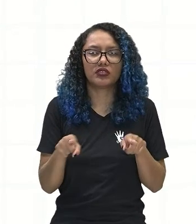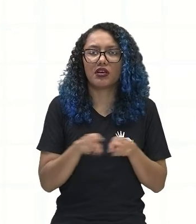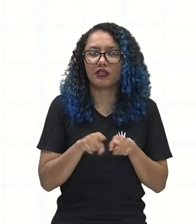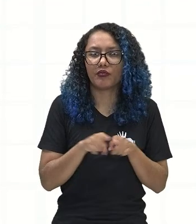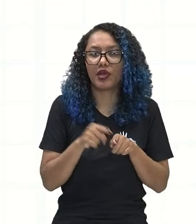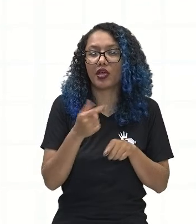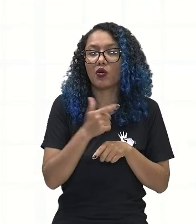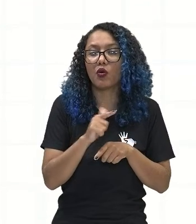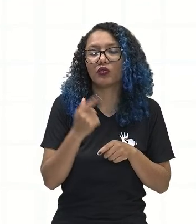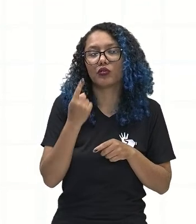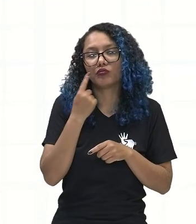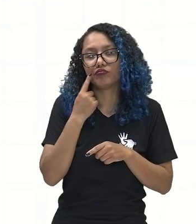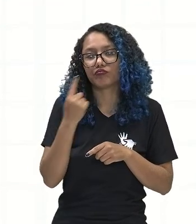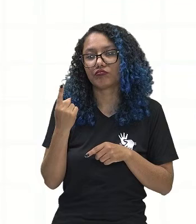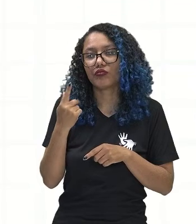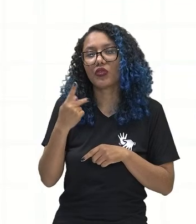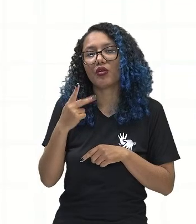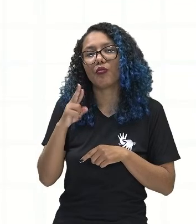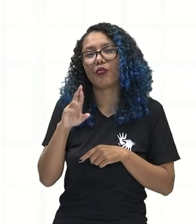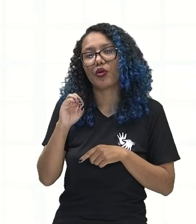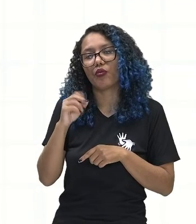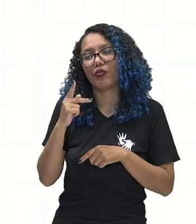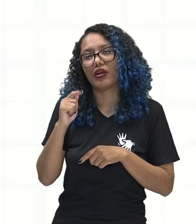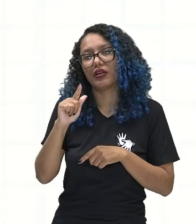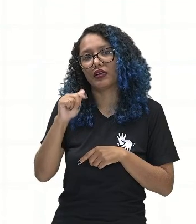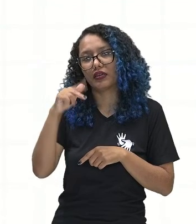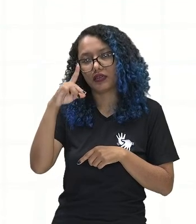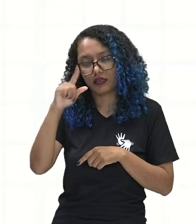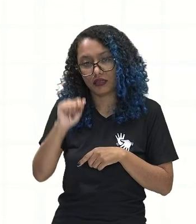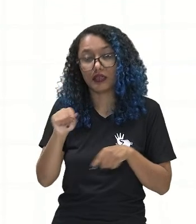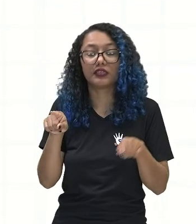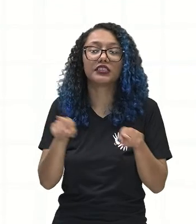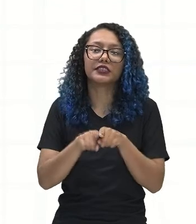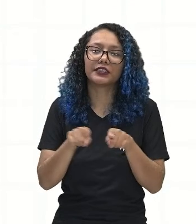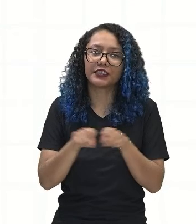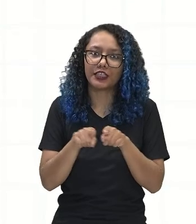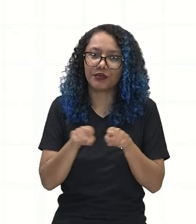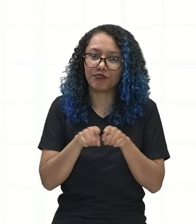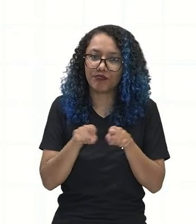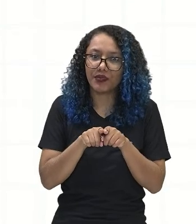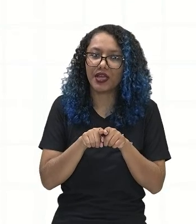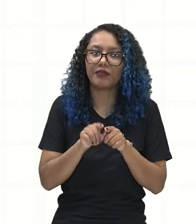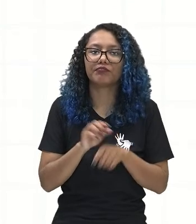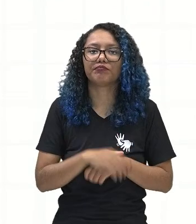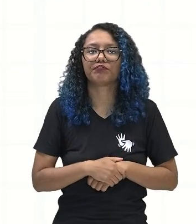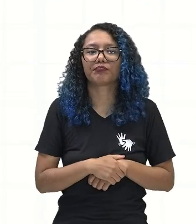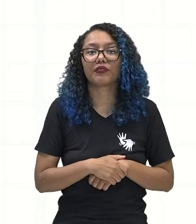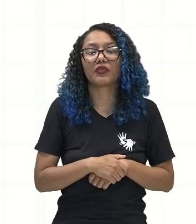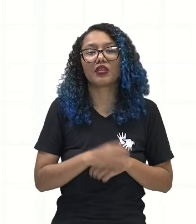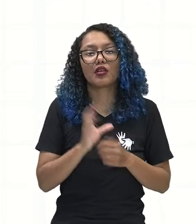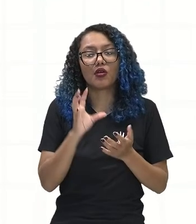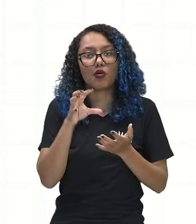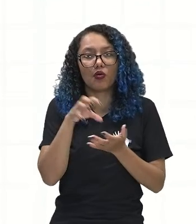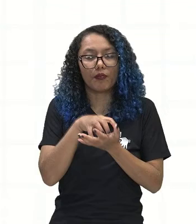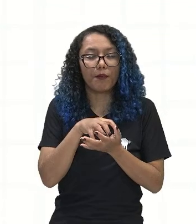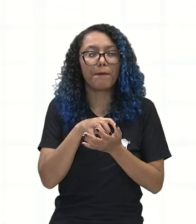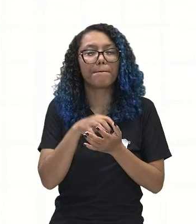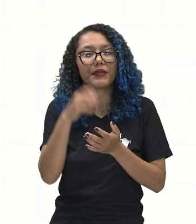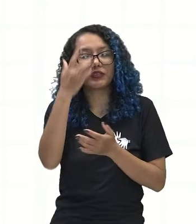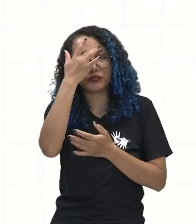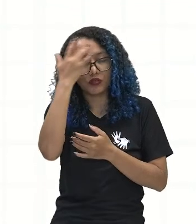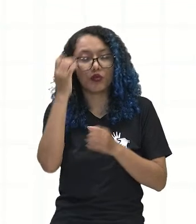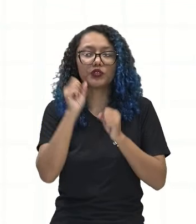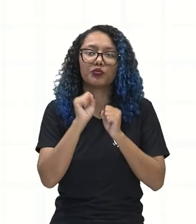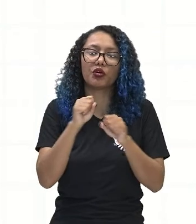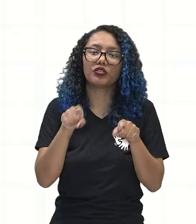propaganda também é um gênero textual, é a comunicação utilizada por organizações ou pessoas para